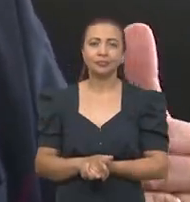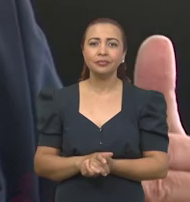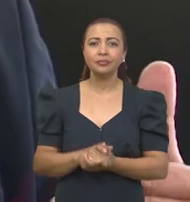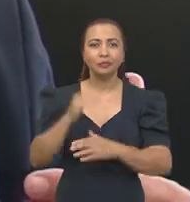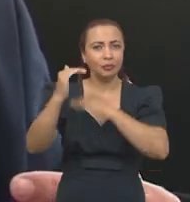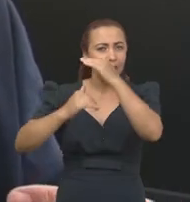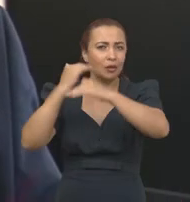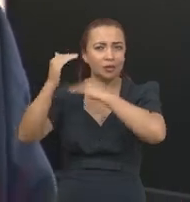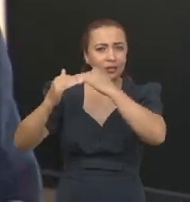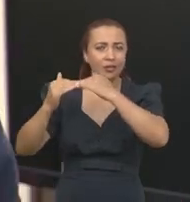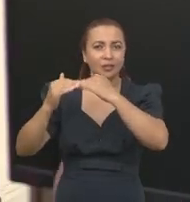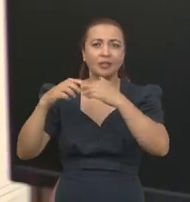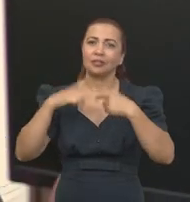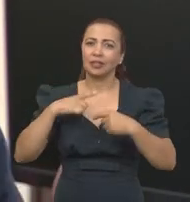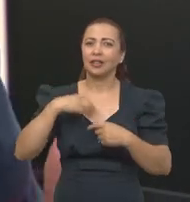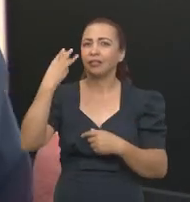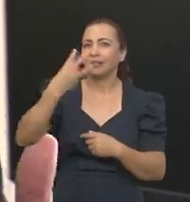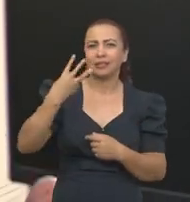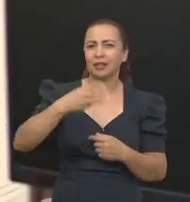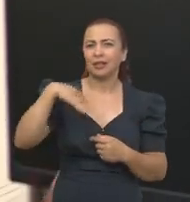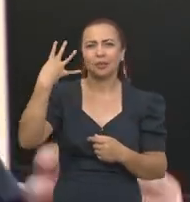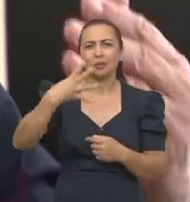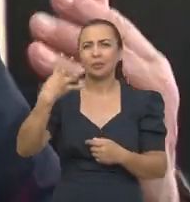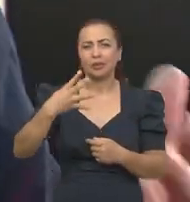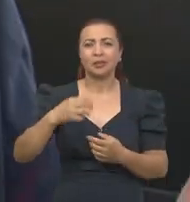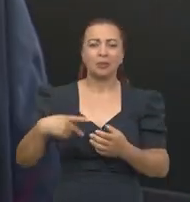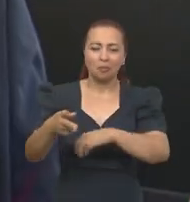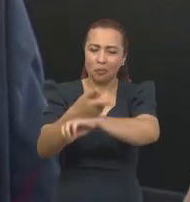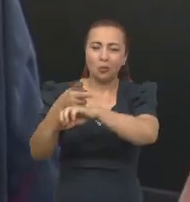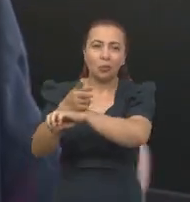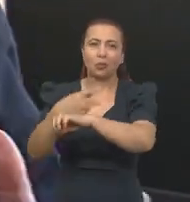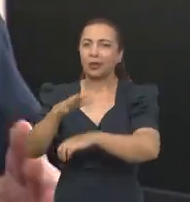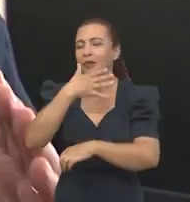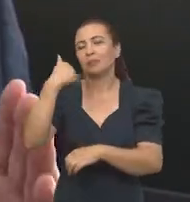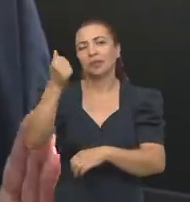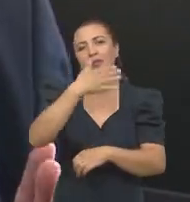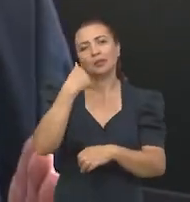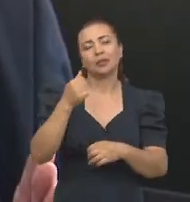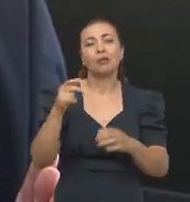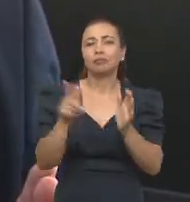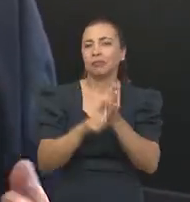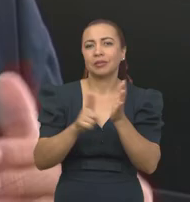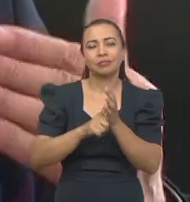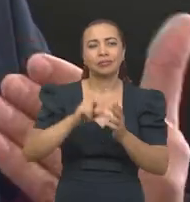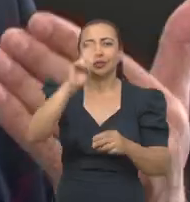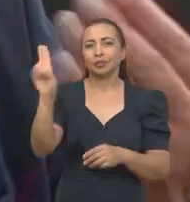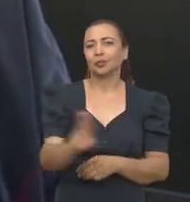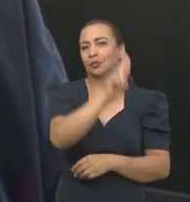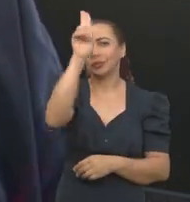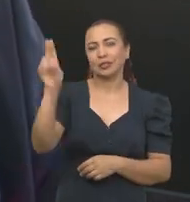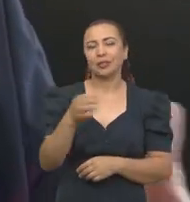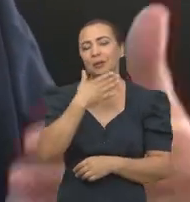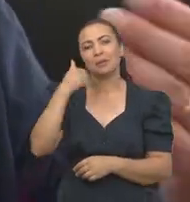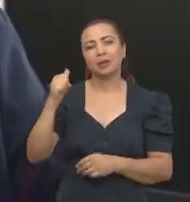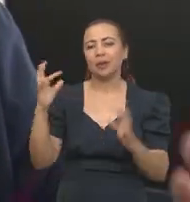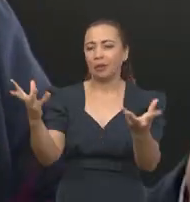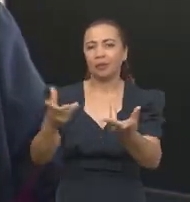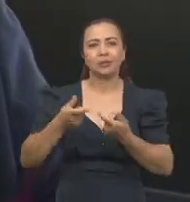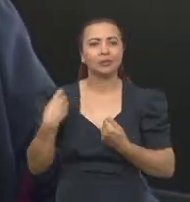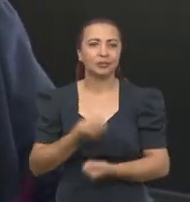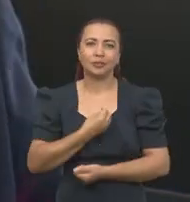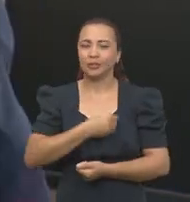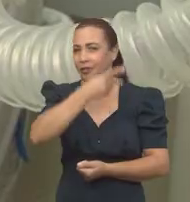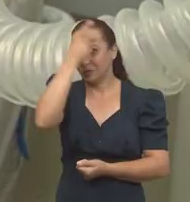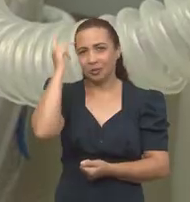evolutivo certamente nós teremos uma versão terceira quatro buscando aperfeiçoamento seu papel da Universidade na melhorar a